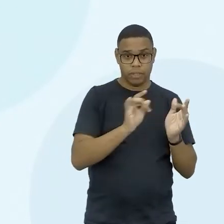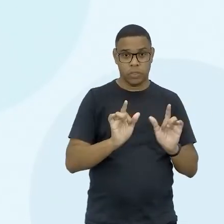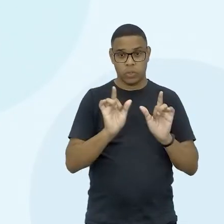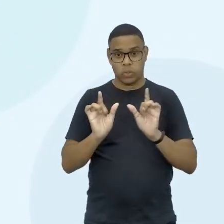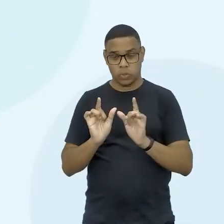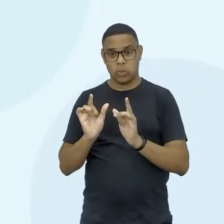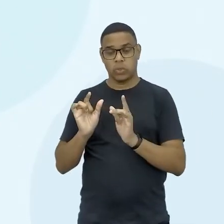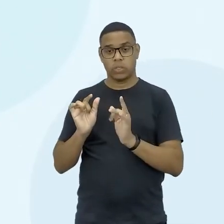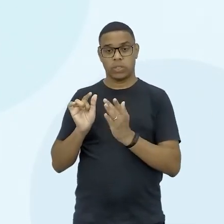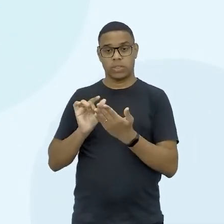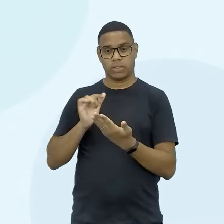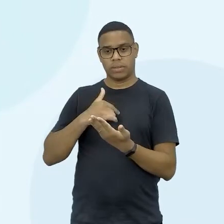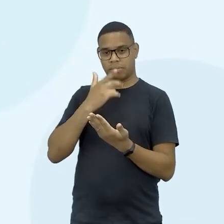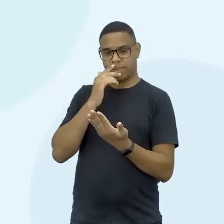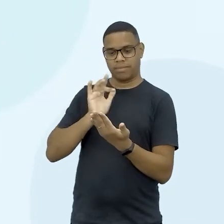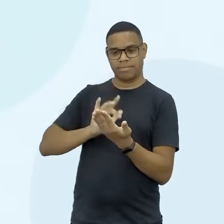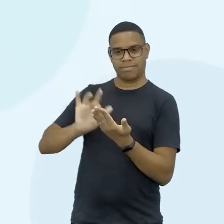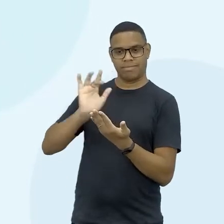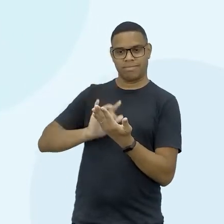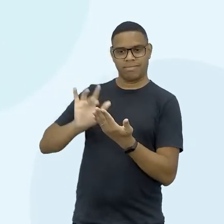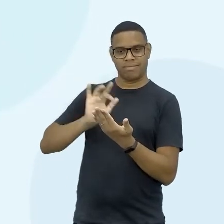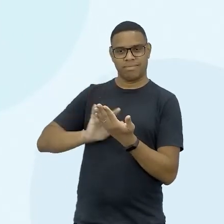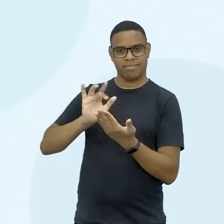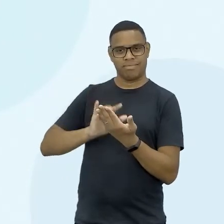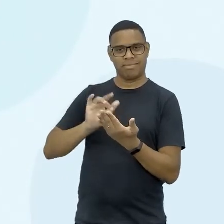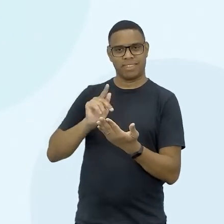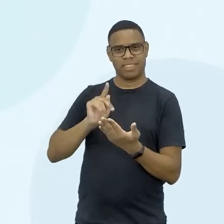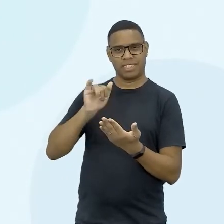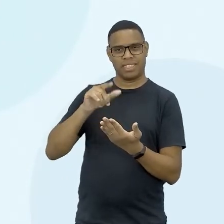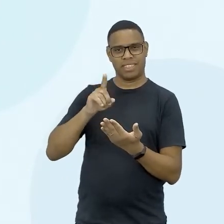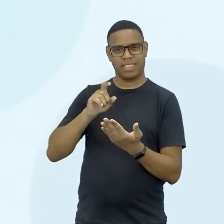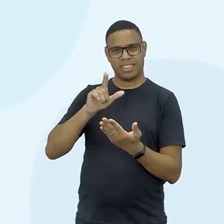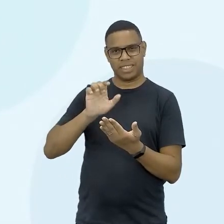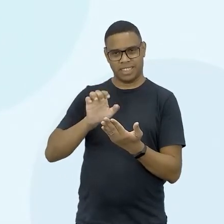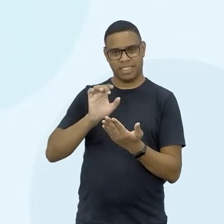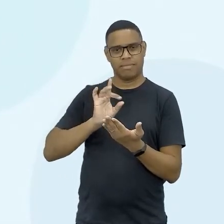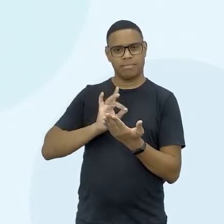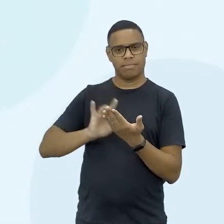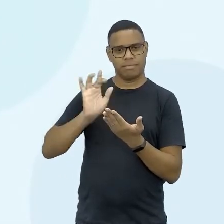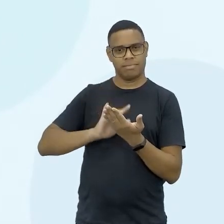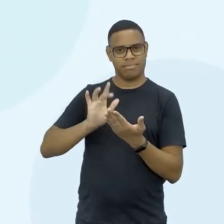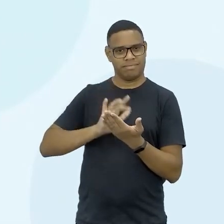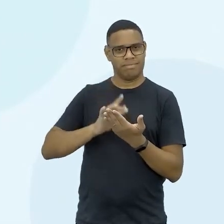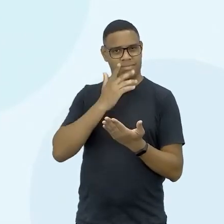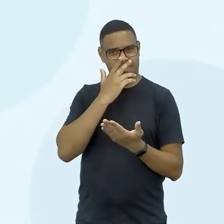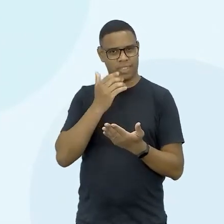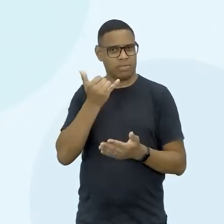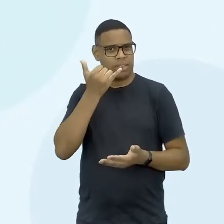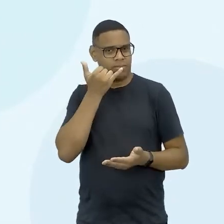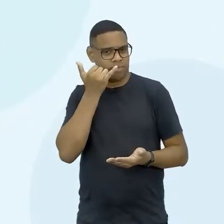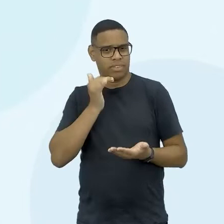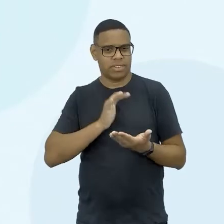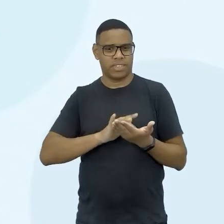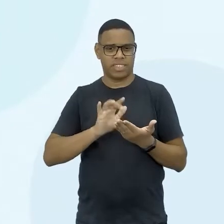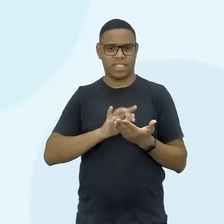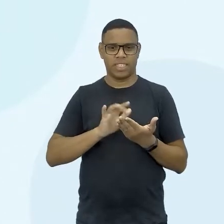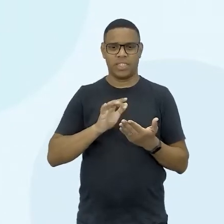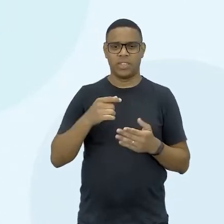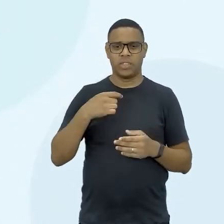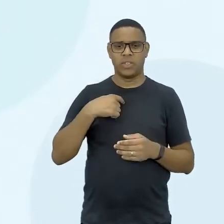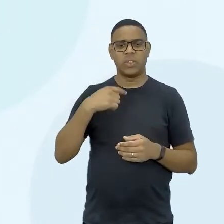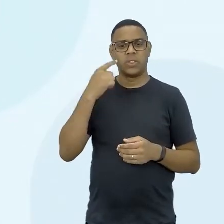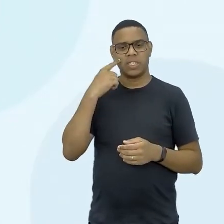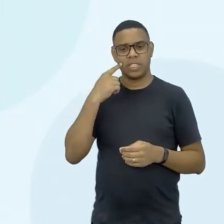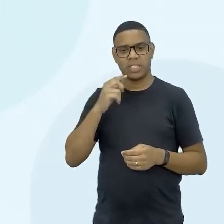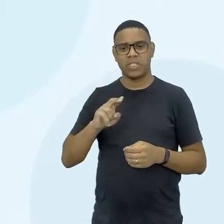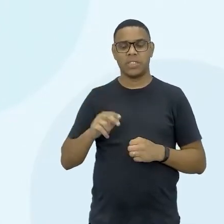segurando um smartphone, um Kindle, ou um tablet, para mim já, assim, acabou que eu fiquei só no